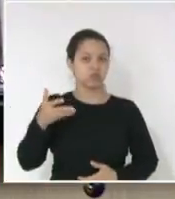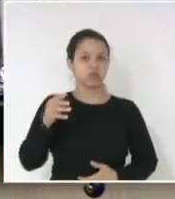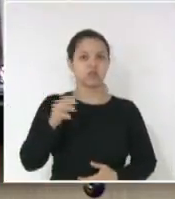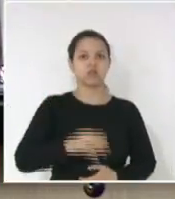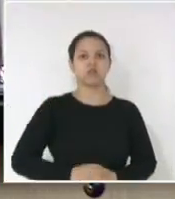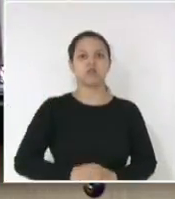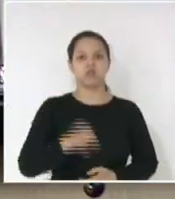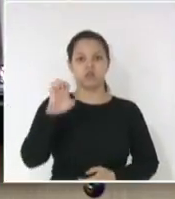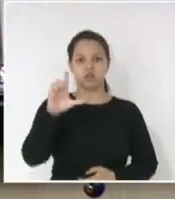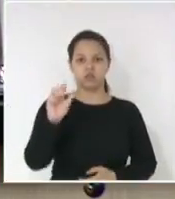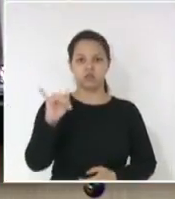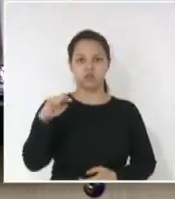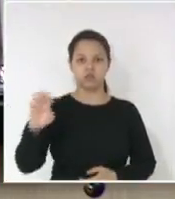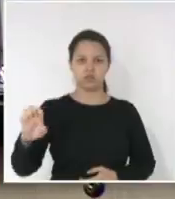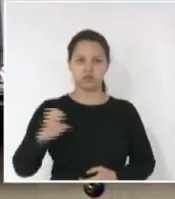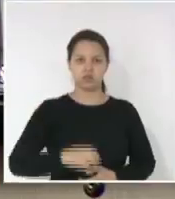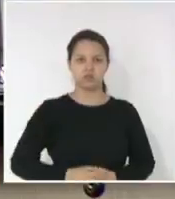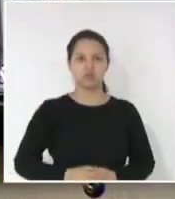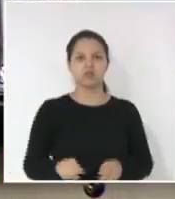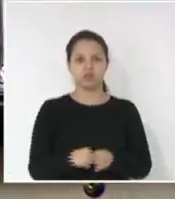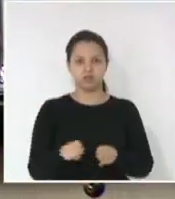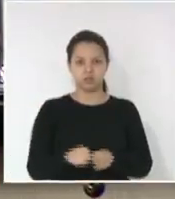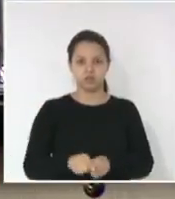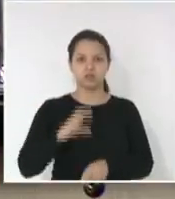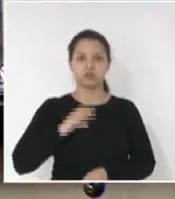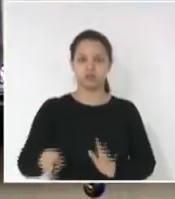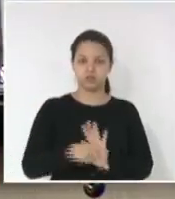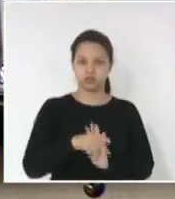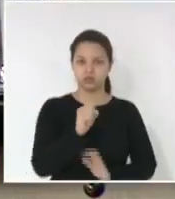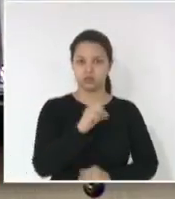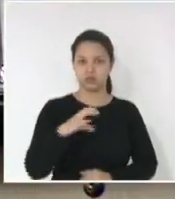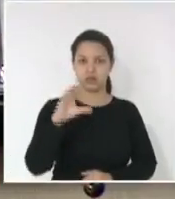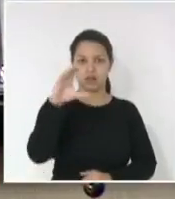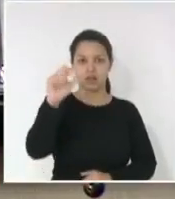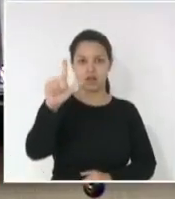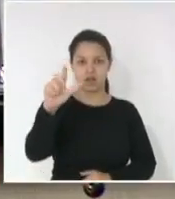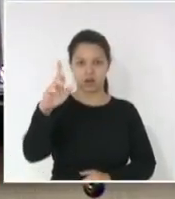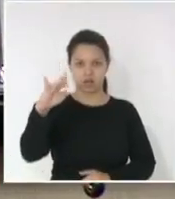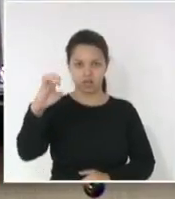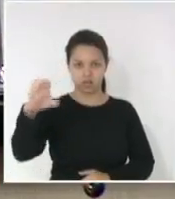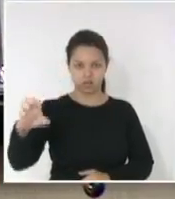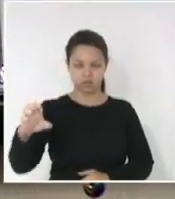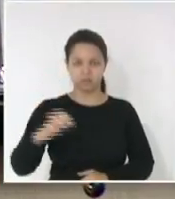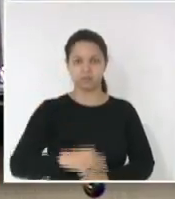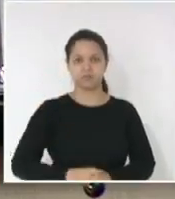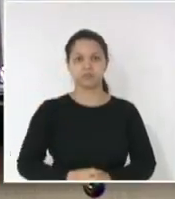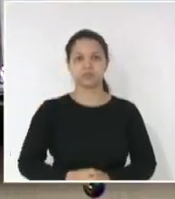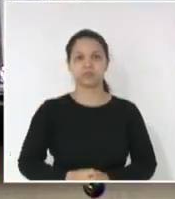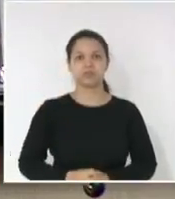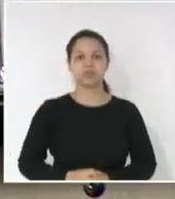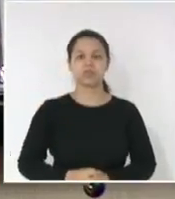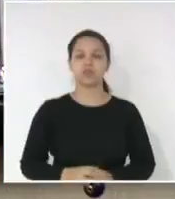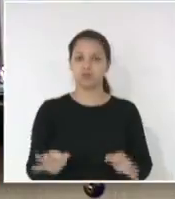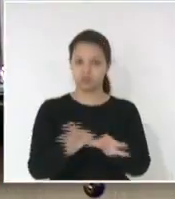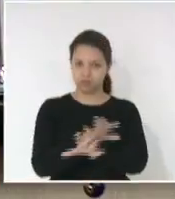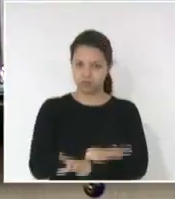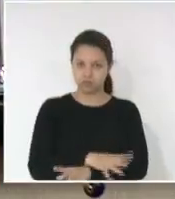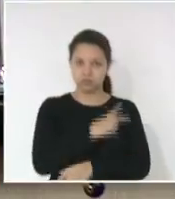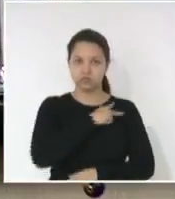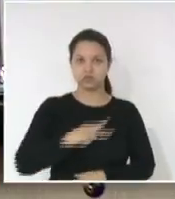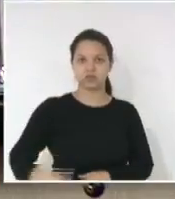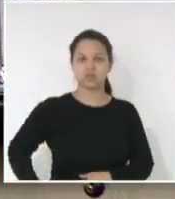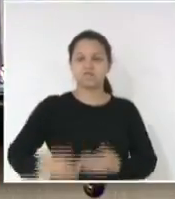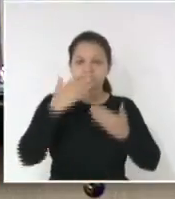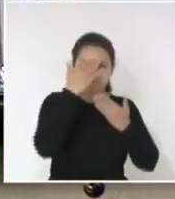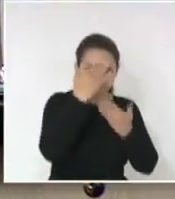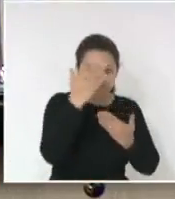Schmidt e Delis Salvati, bem como a cidadã catarinense, senhora Clair Castilhos Coelho. Finalizando, O senhor presidente